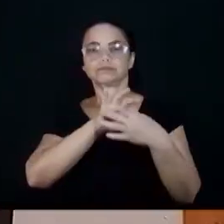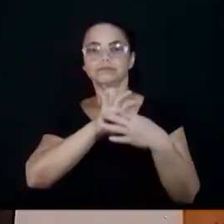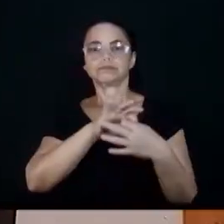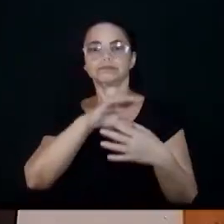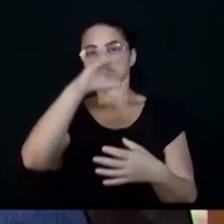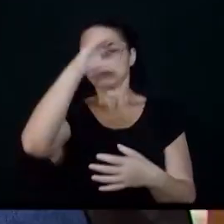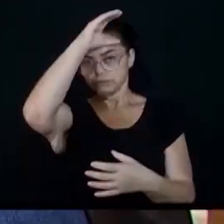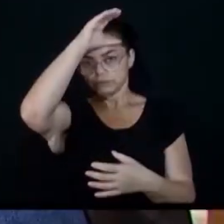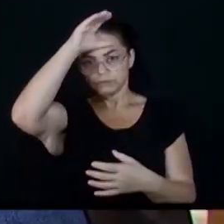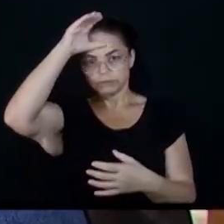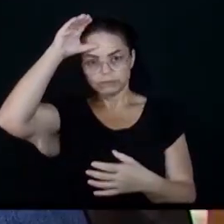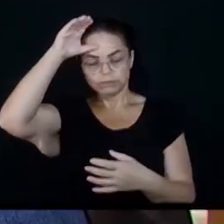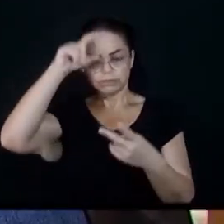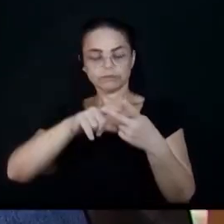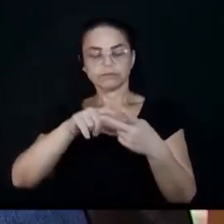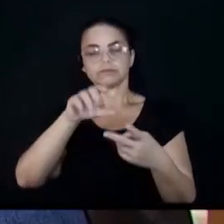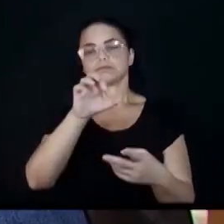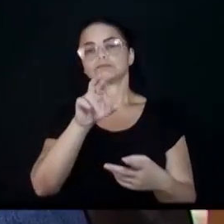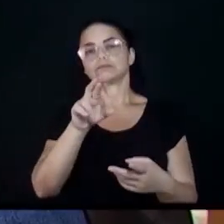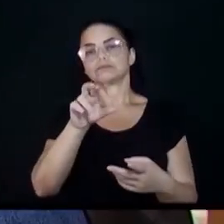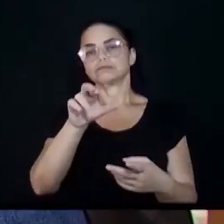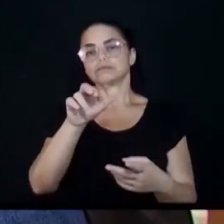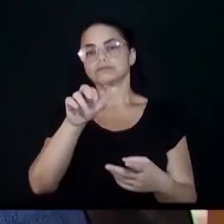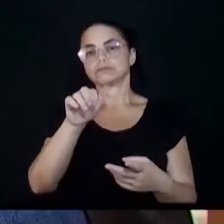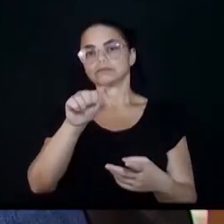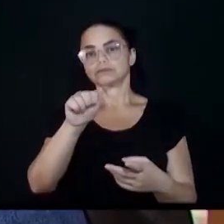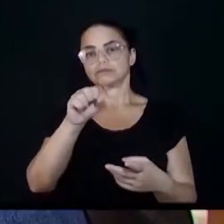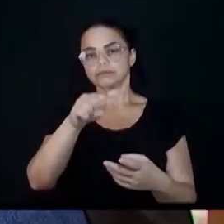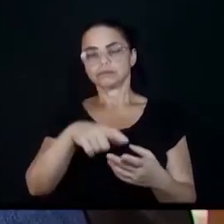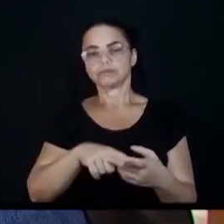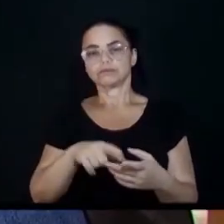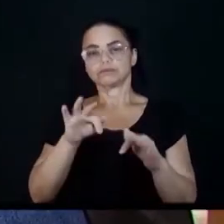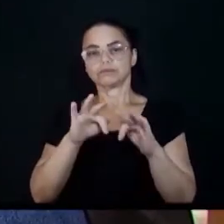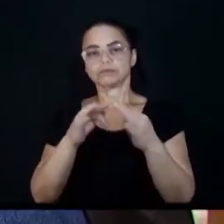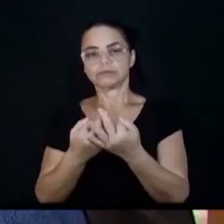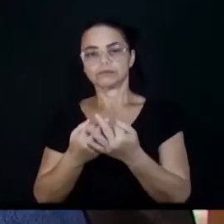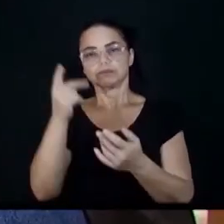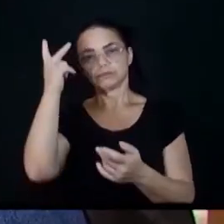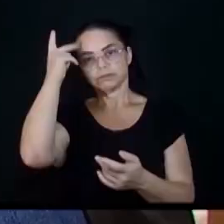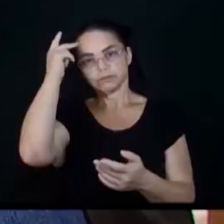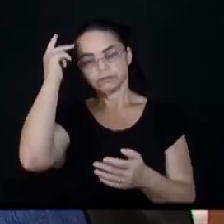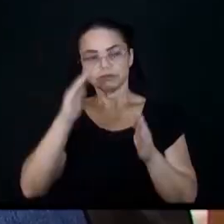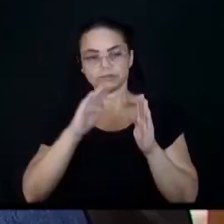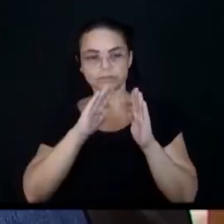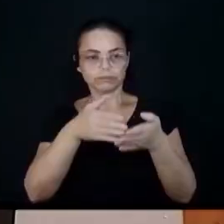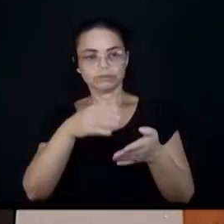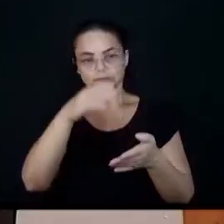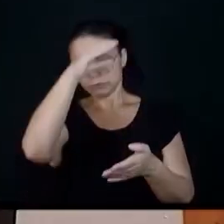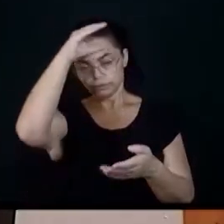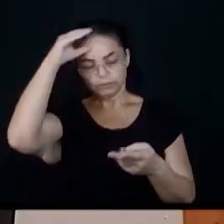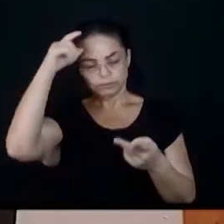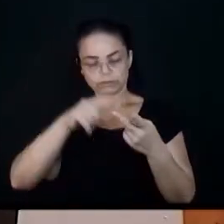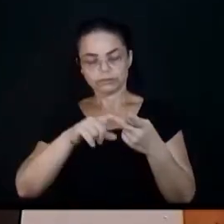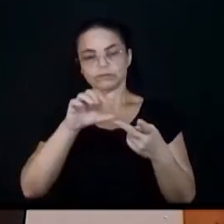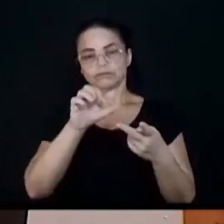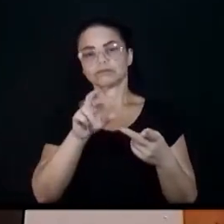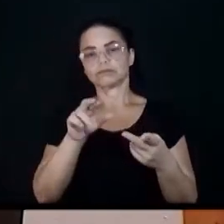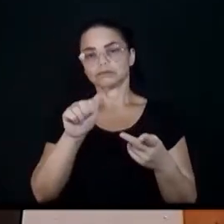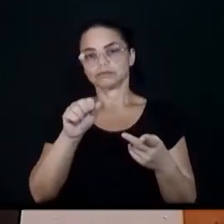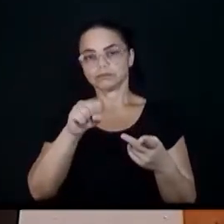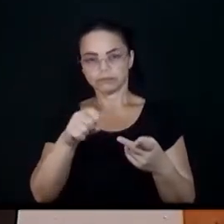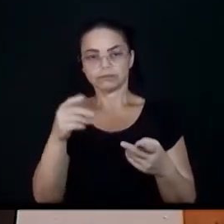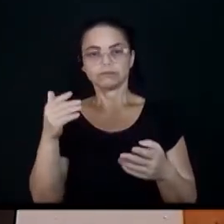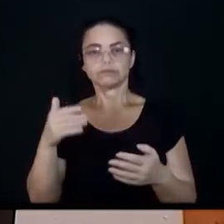CREAS. Então, normalmente, essas famílias elas são direcionadas via CRAS ou via CREAS para cá, mas às